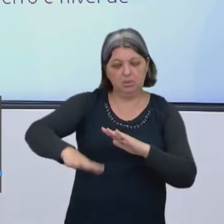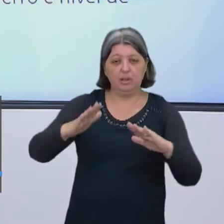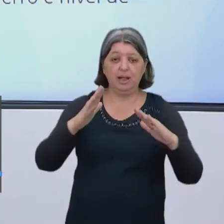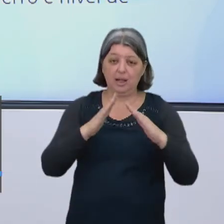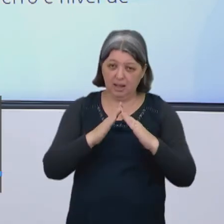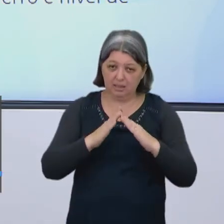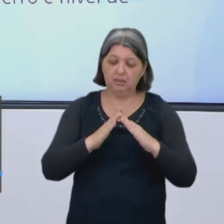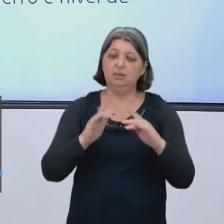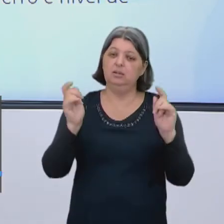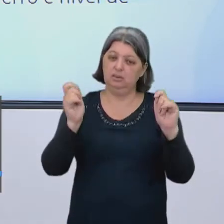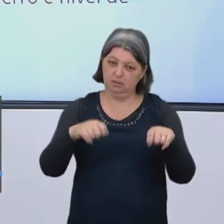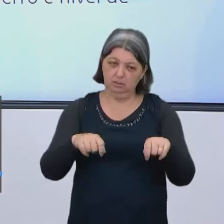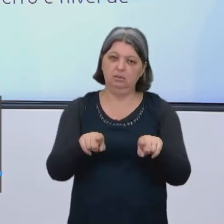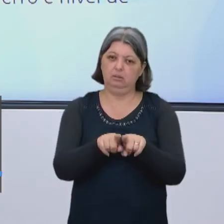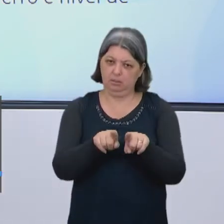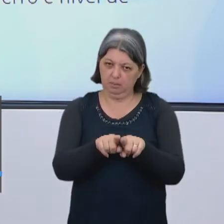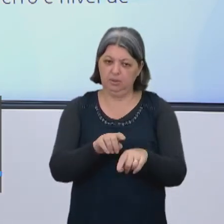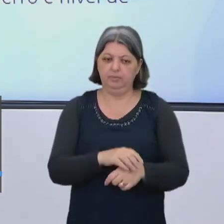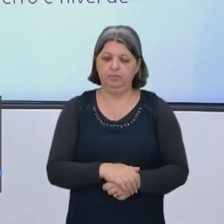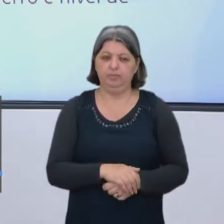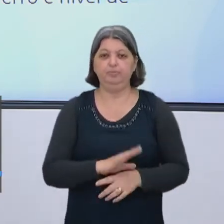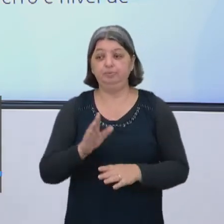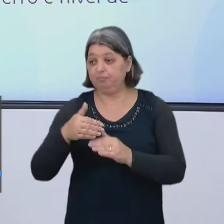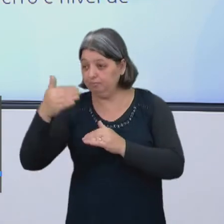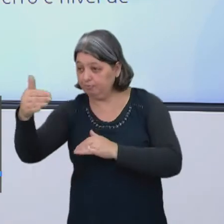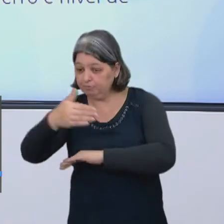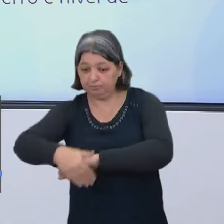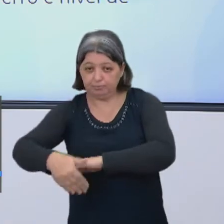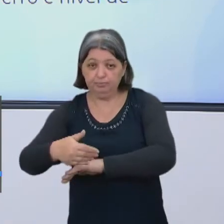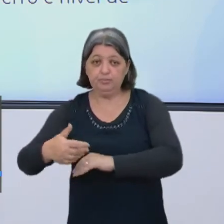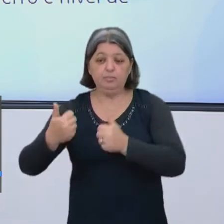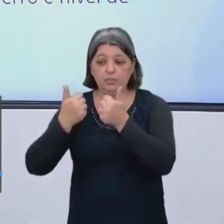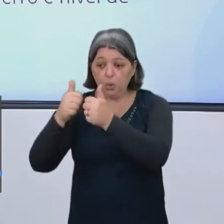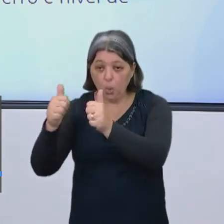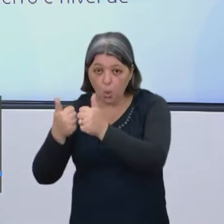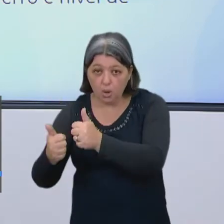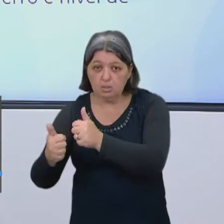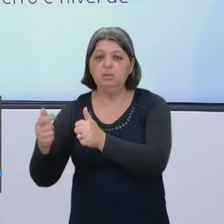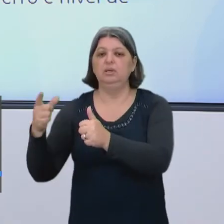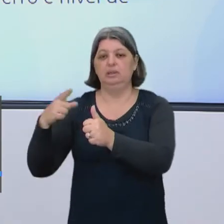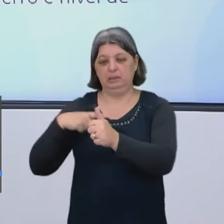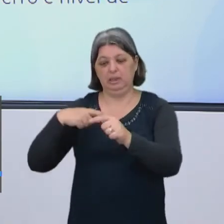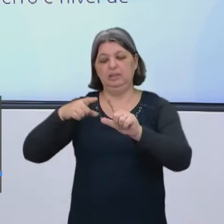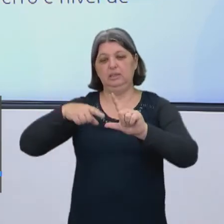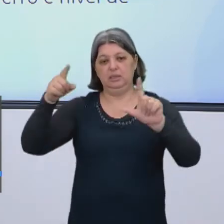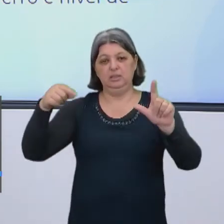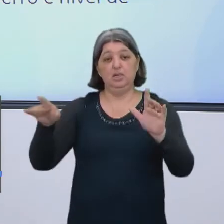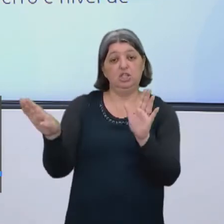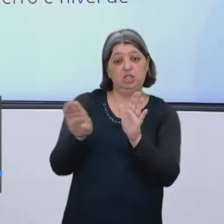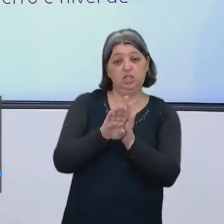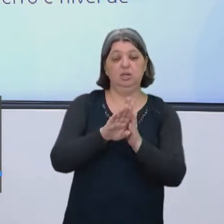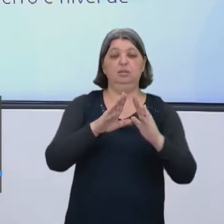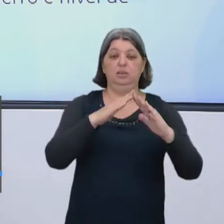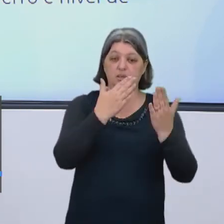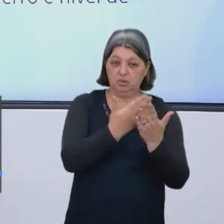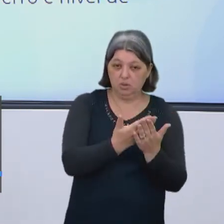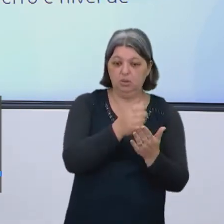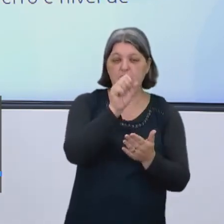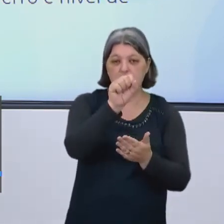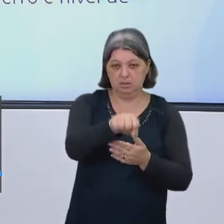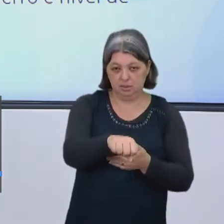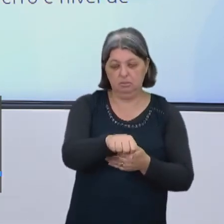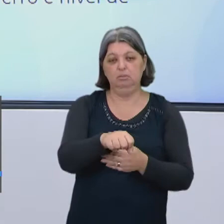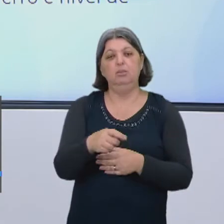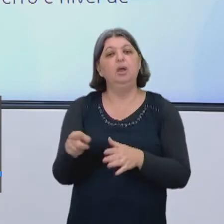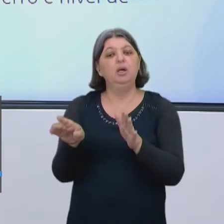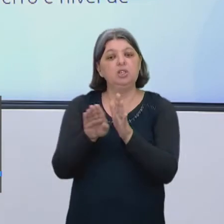né? Tem. Eu saio, vou para a rua, pego o transporte público, tem estatística, chego na escola, sim, chego no trabalho,